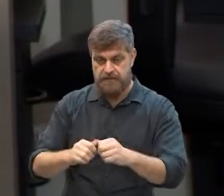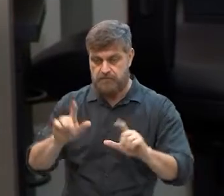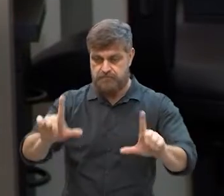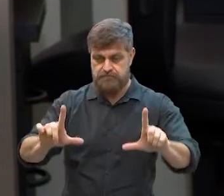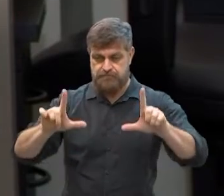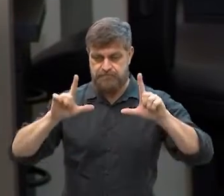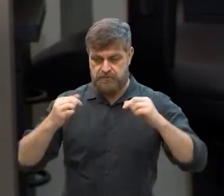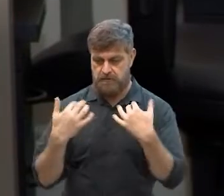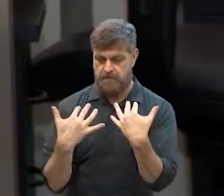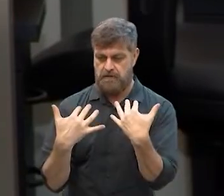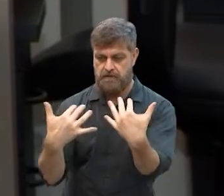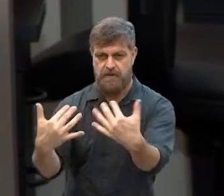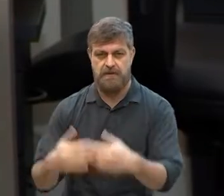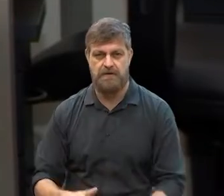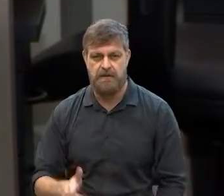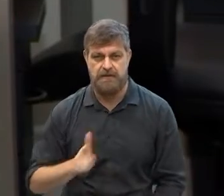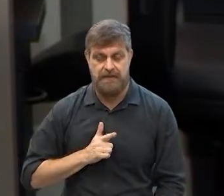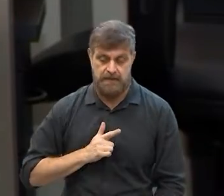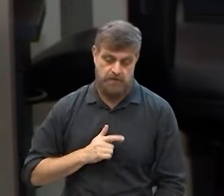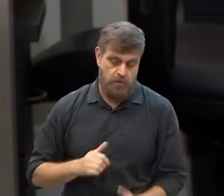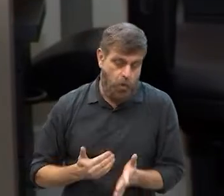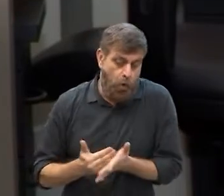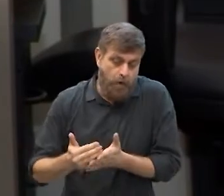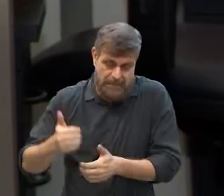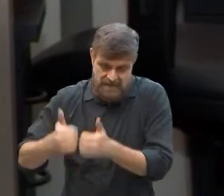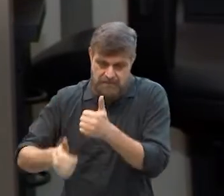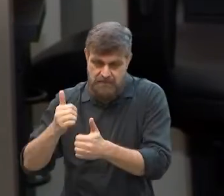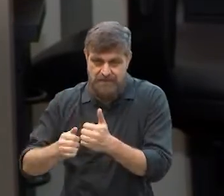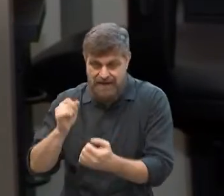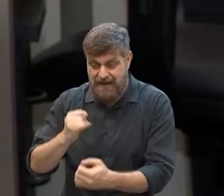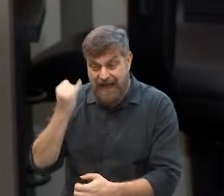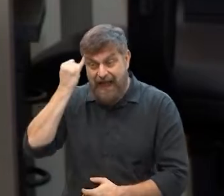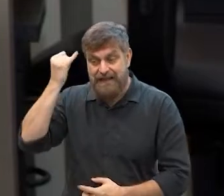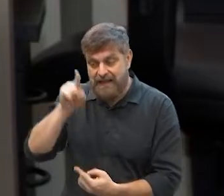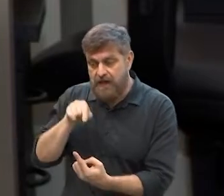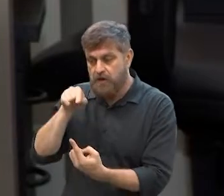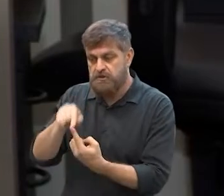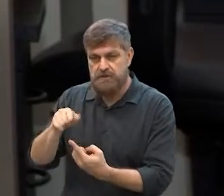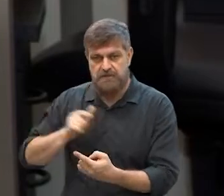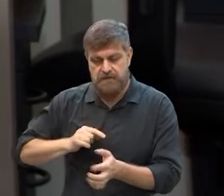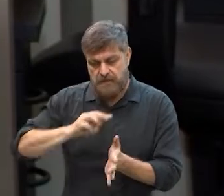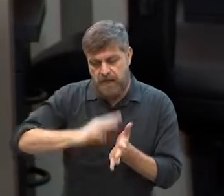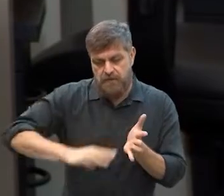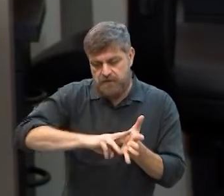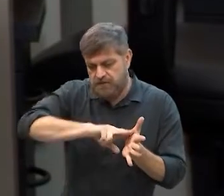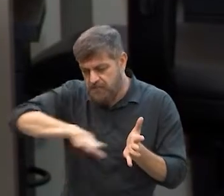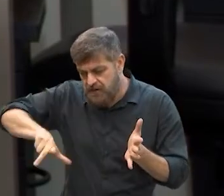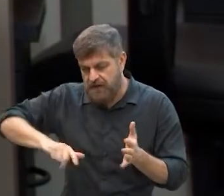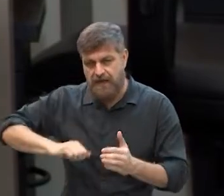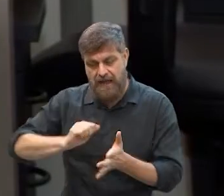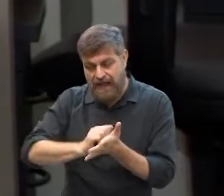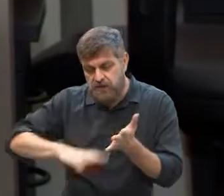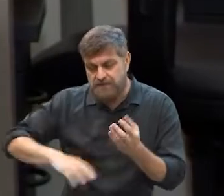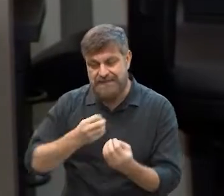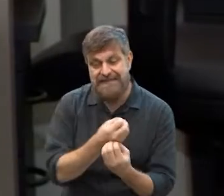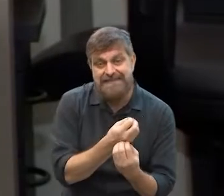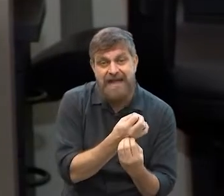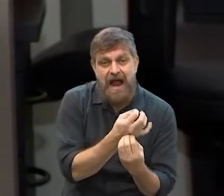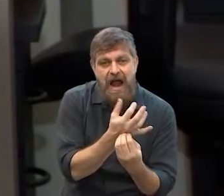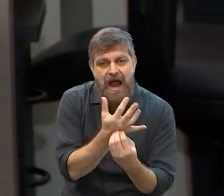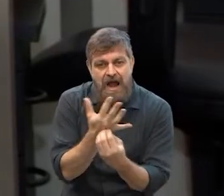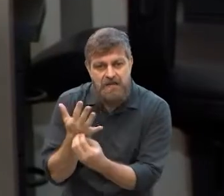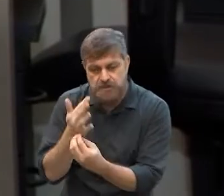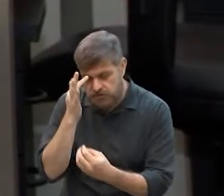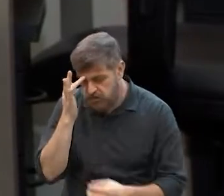que seja no primeiro momento através do futebol, mas a ideia é que seja também através de outras modalidades e também de atividades artísticas mais